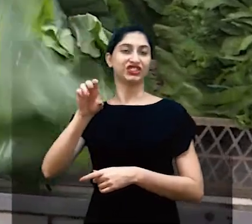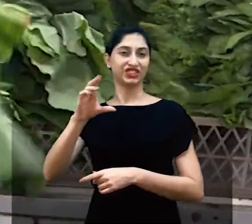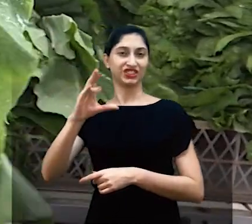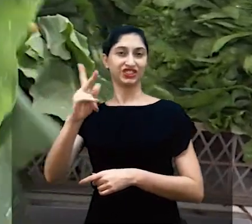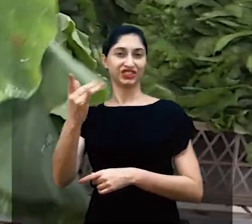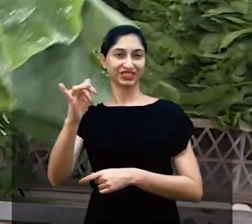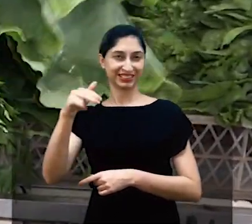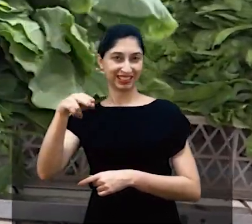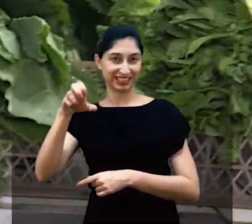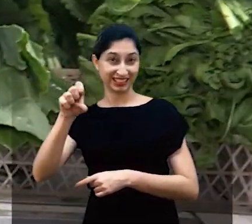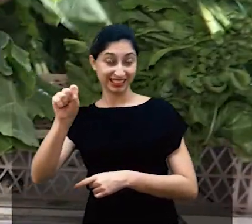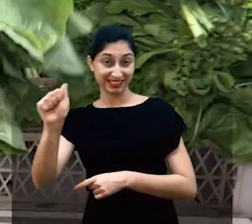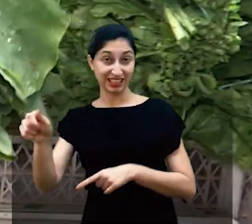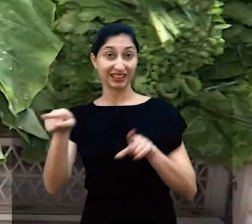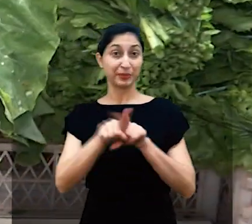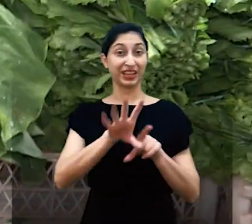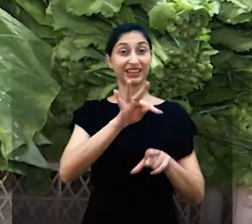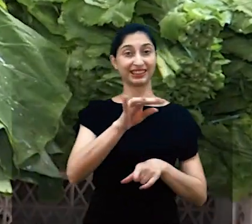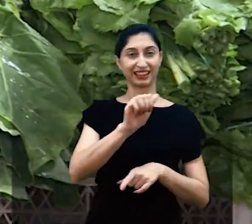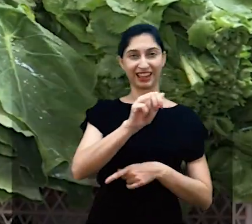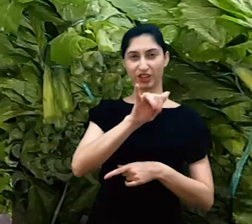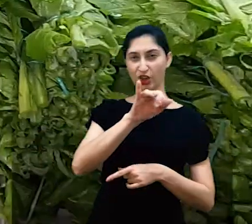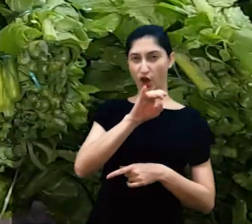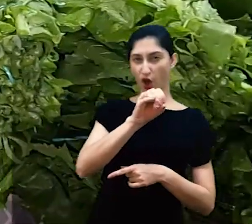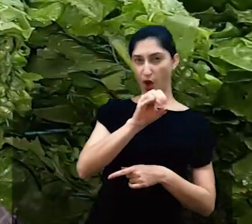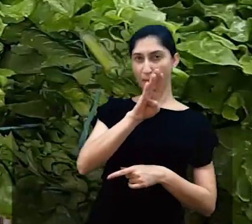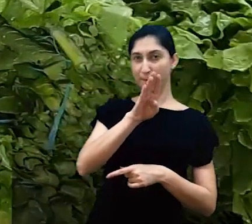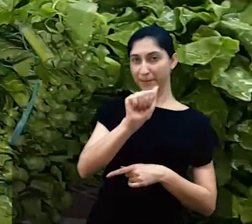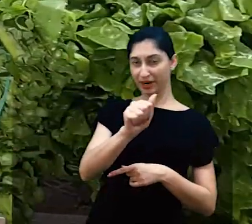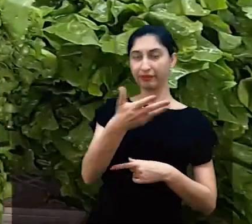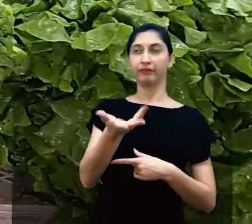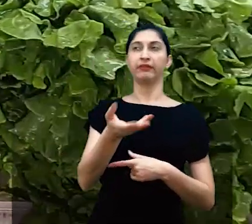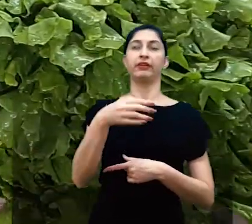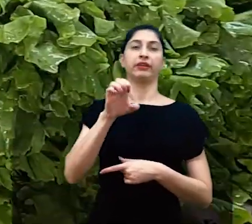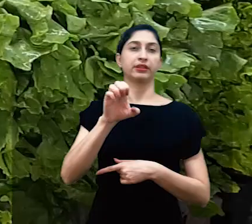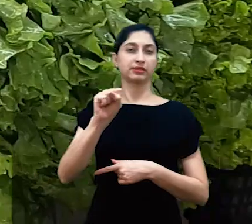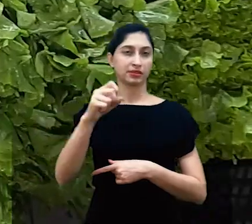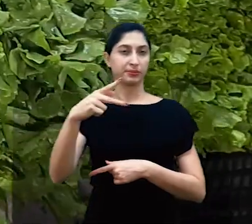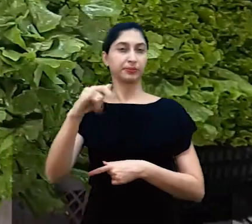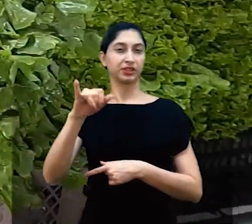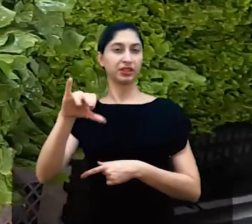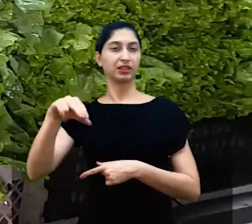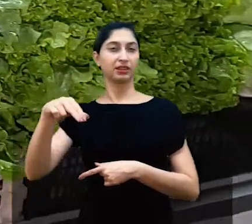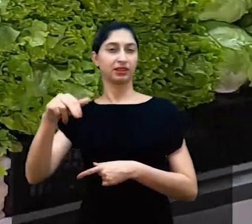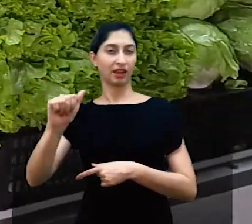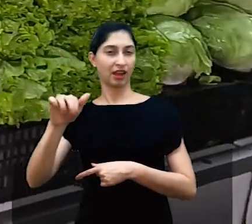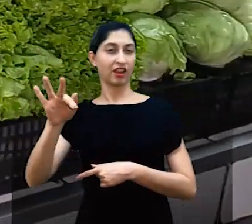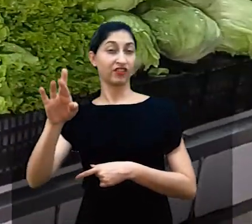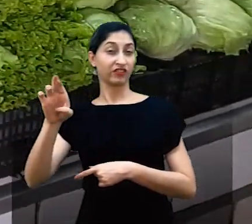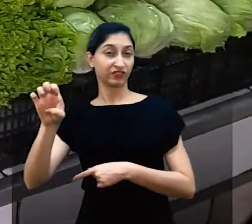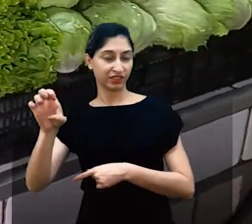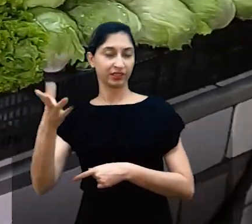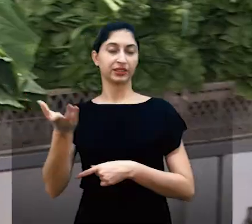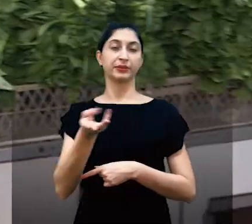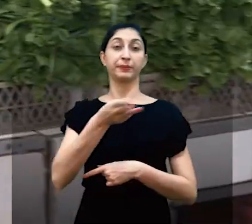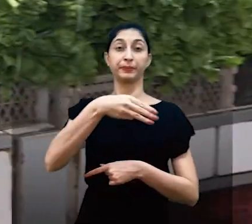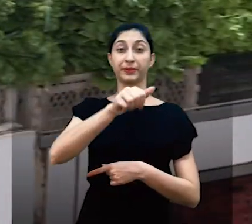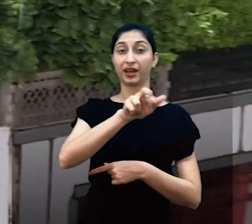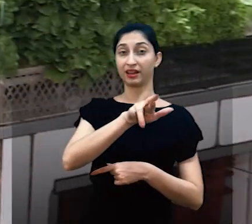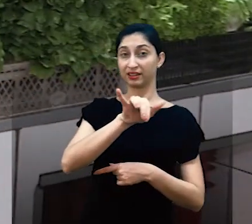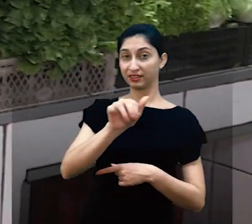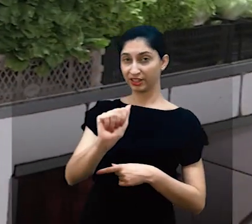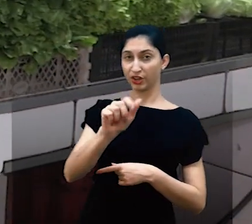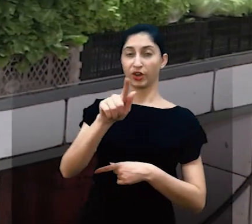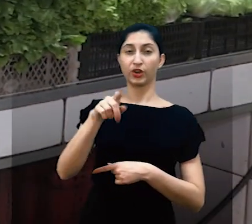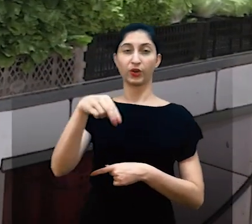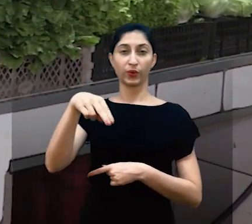encontrar. Aqui vocês encontram no Mercado Central. Espinafre, rúcula, Maria Gondó.